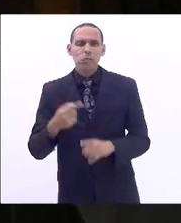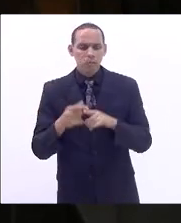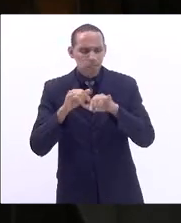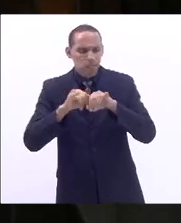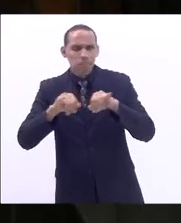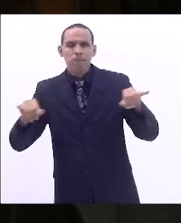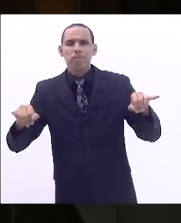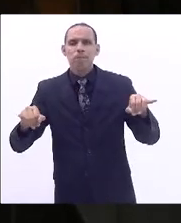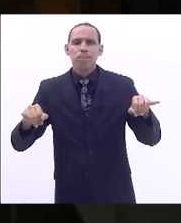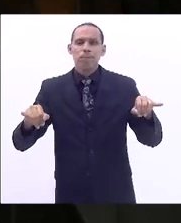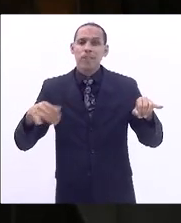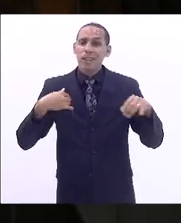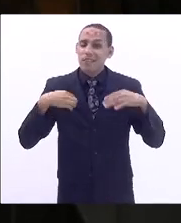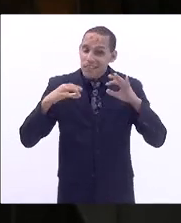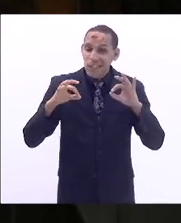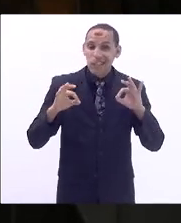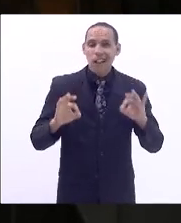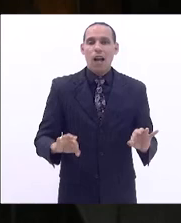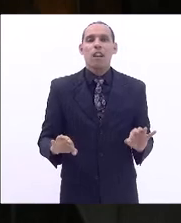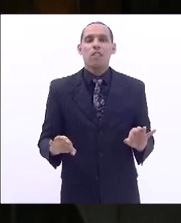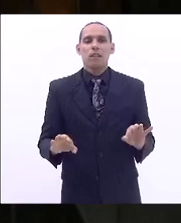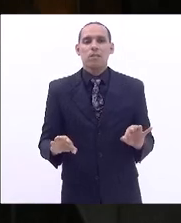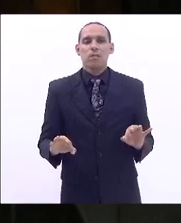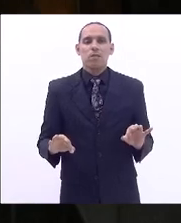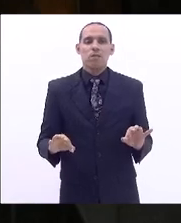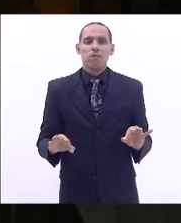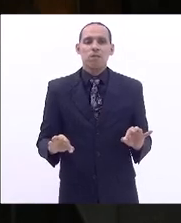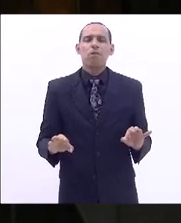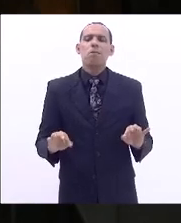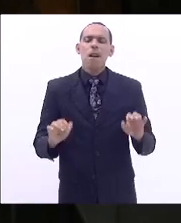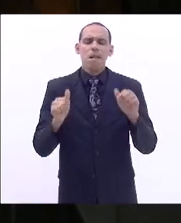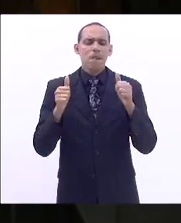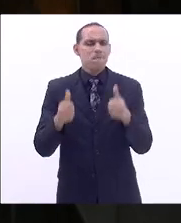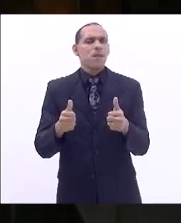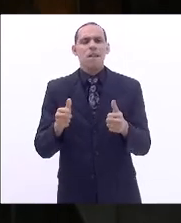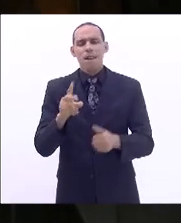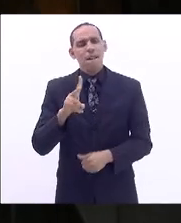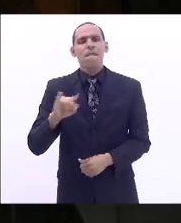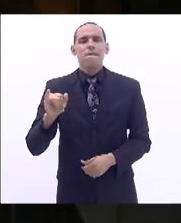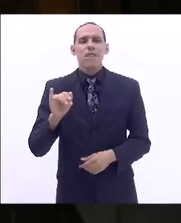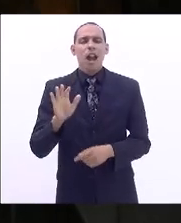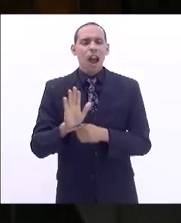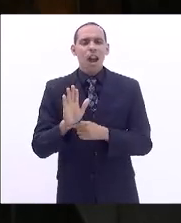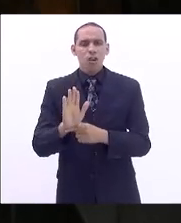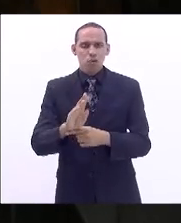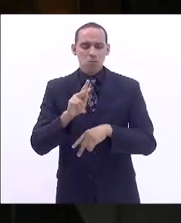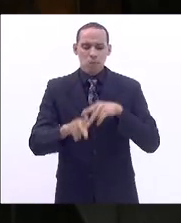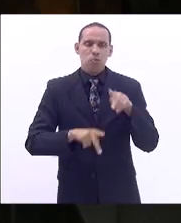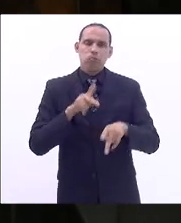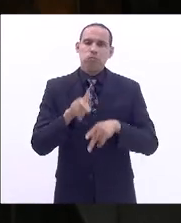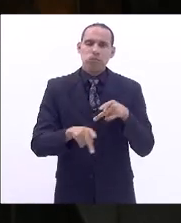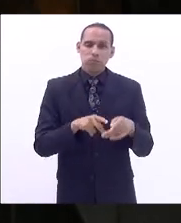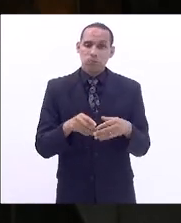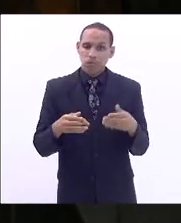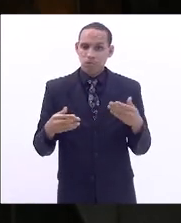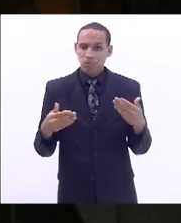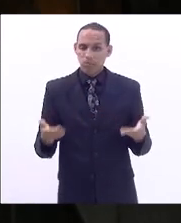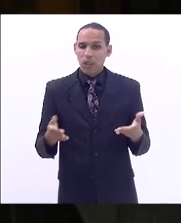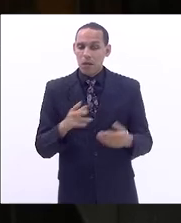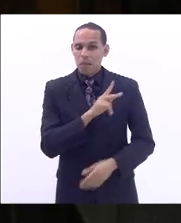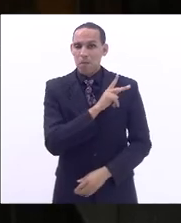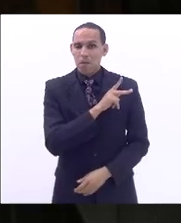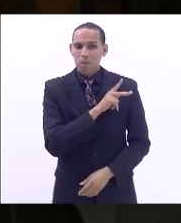mensagem e tenho absoluta certeza que será de muito bom agrado para a população portanto